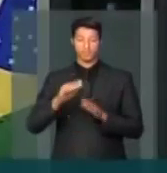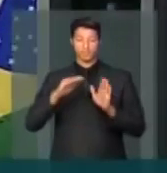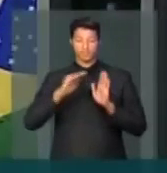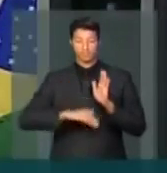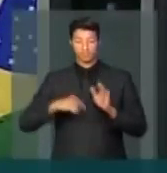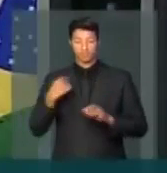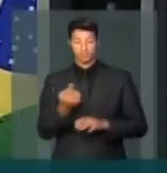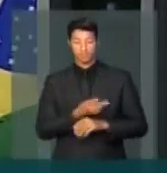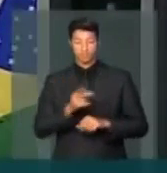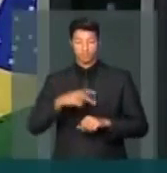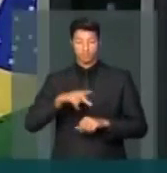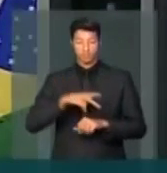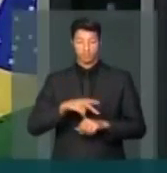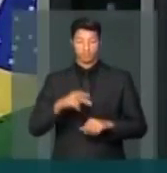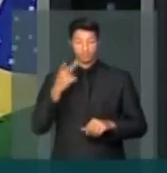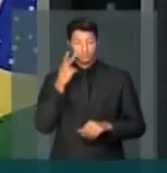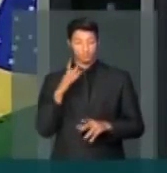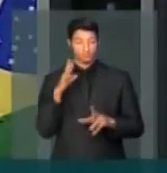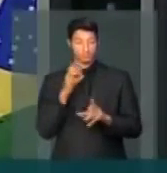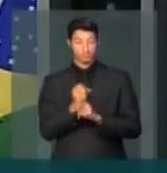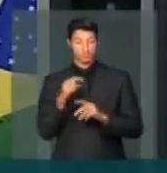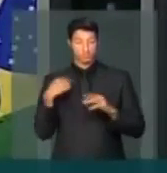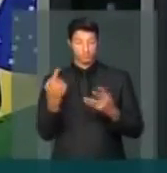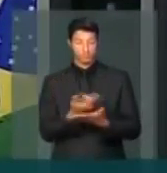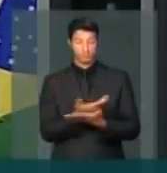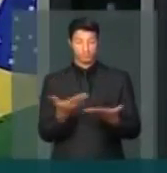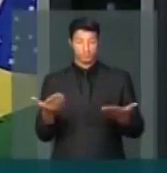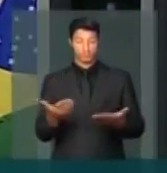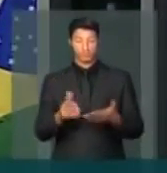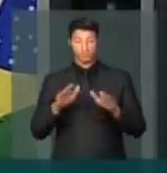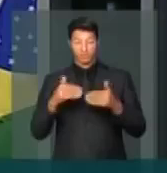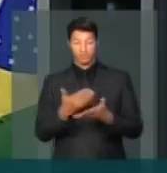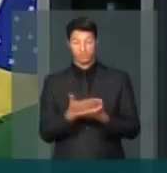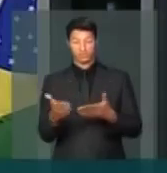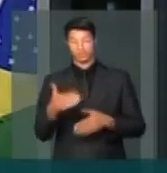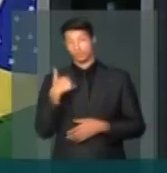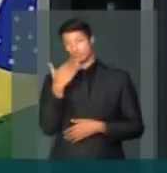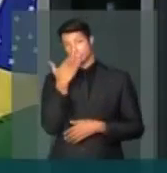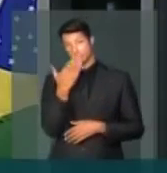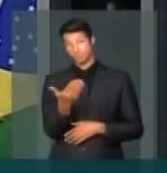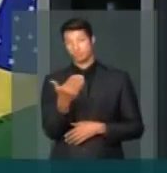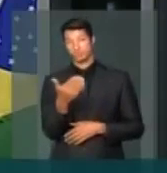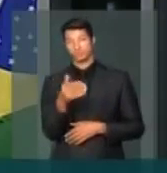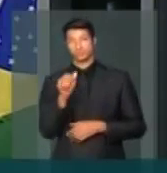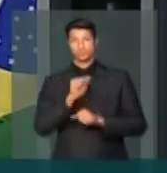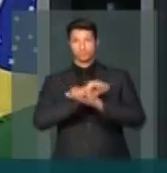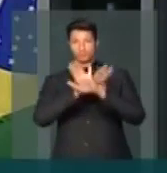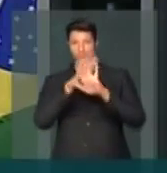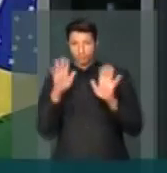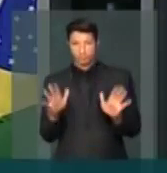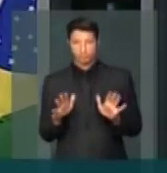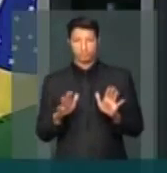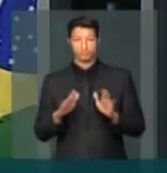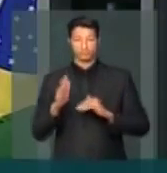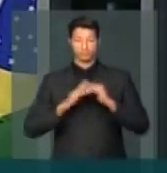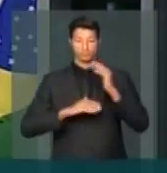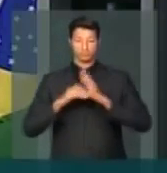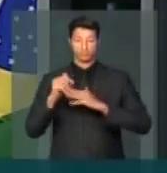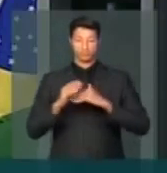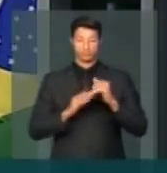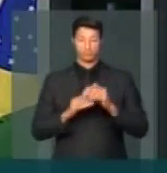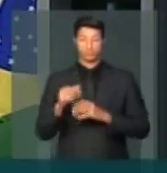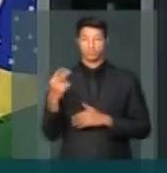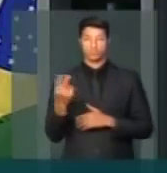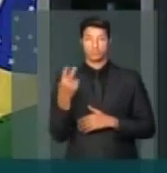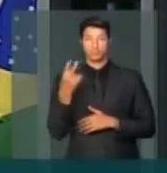do nosso país. E para surpresa de todos nós, quando a gente pedia uma certa clareza nessa questão,